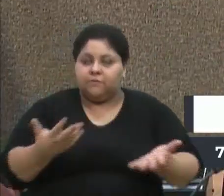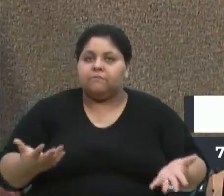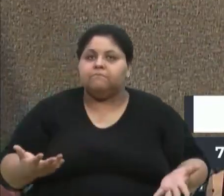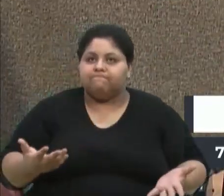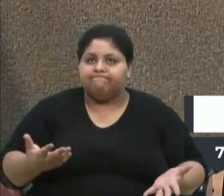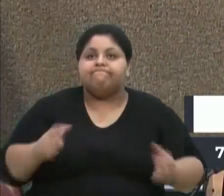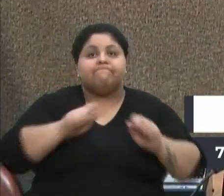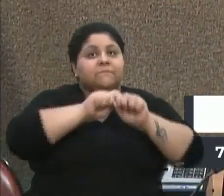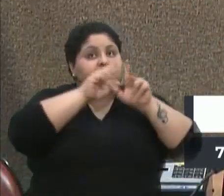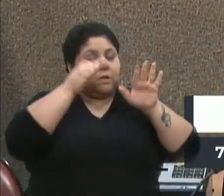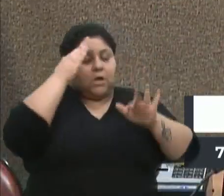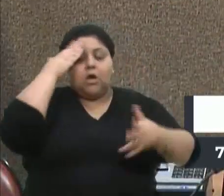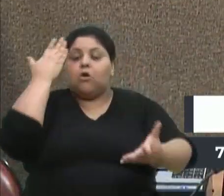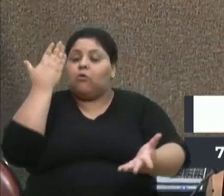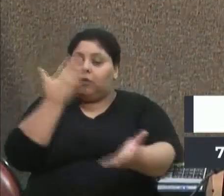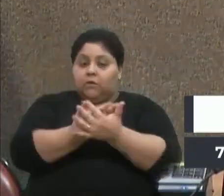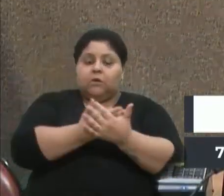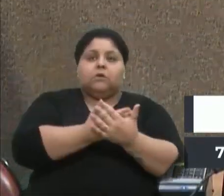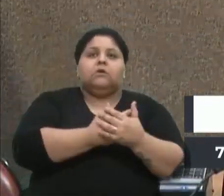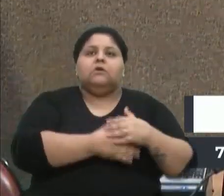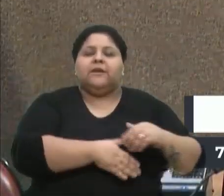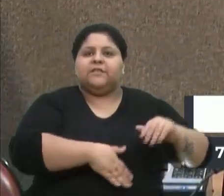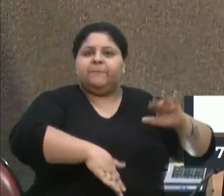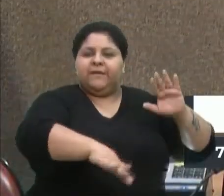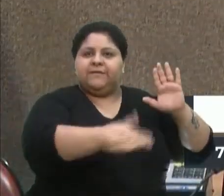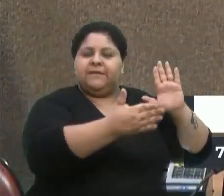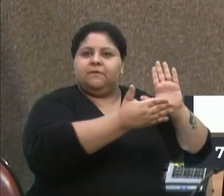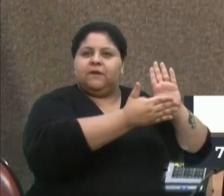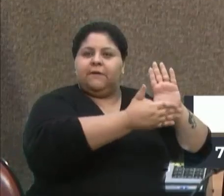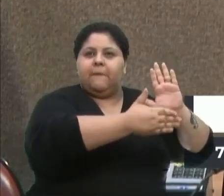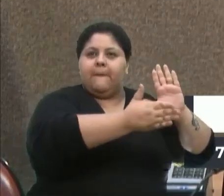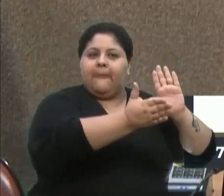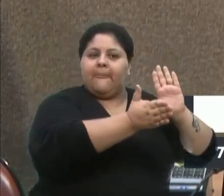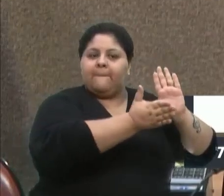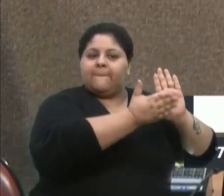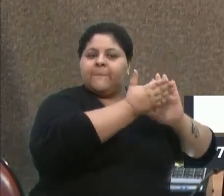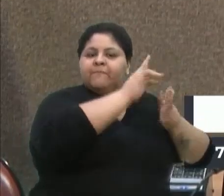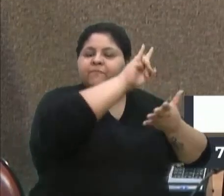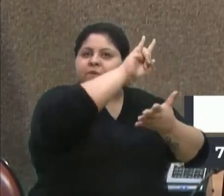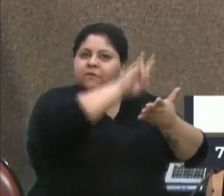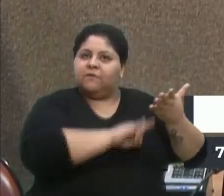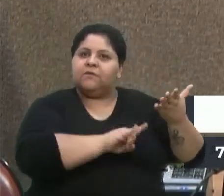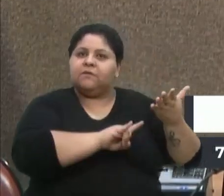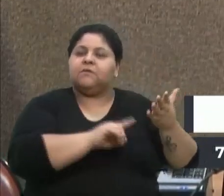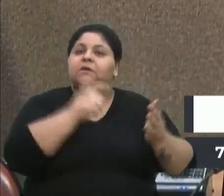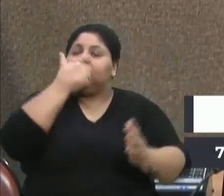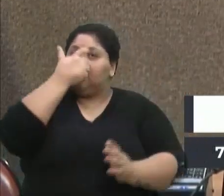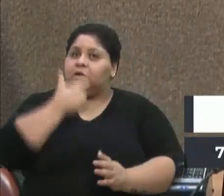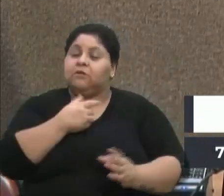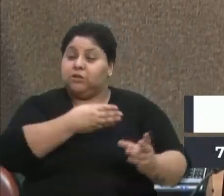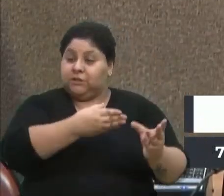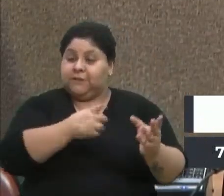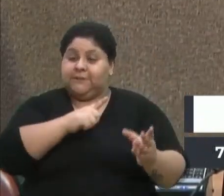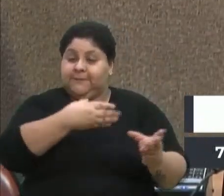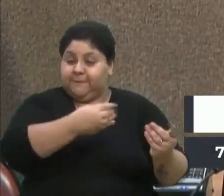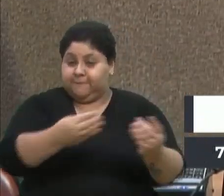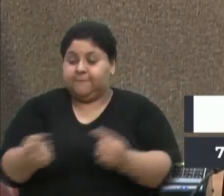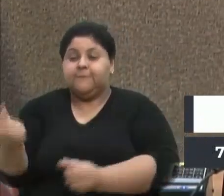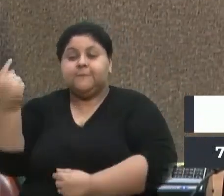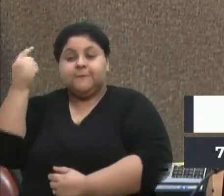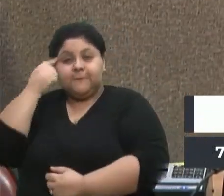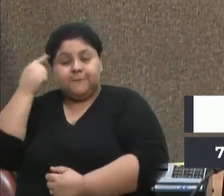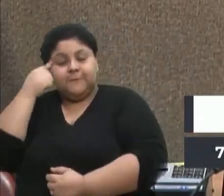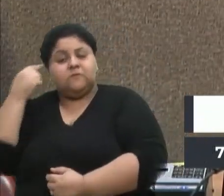confio muito no parecer executado pelo assessor, que é técnico desta comissão. Acho que tem muitas ideias boas aqui que